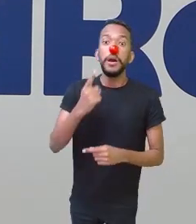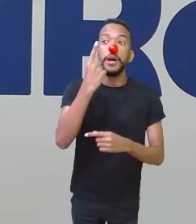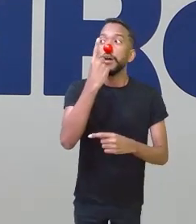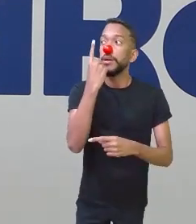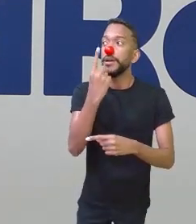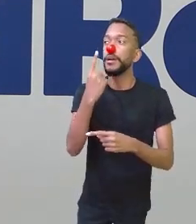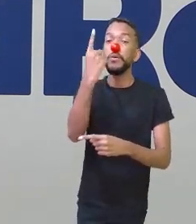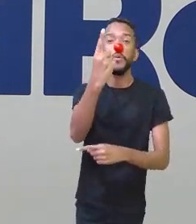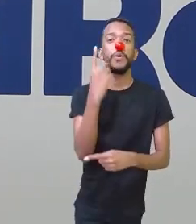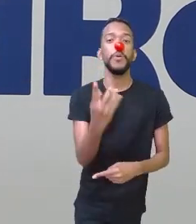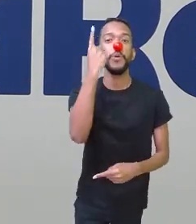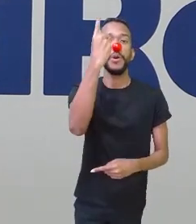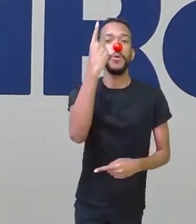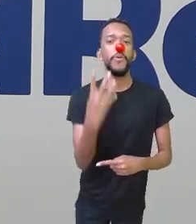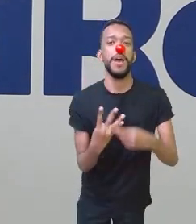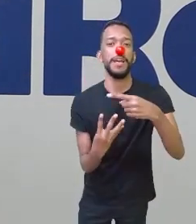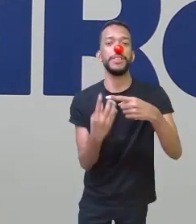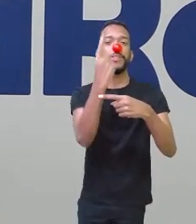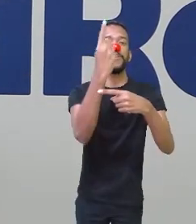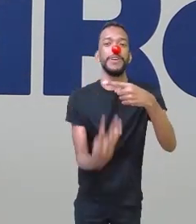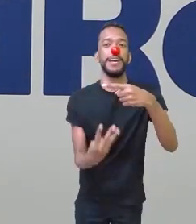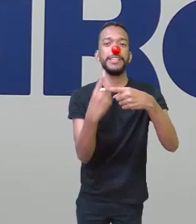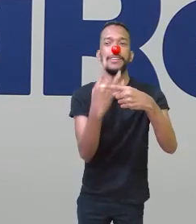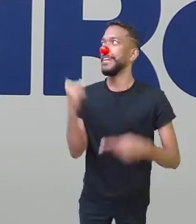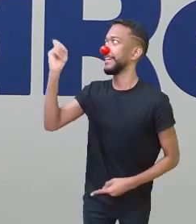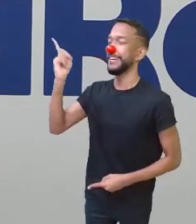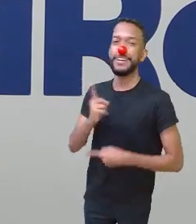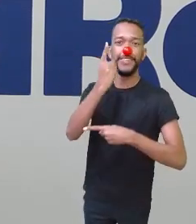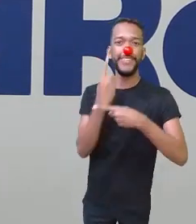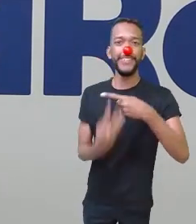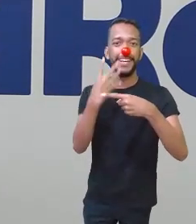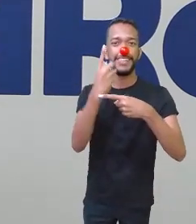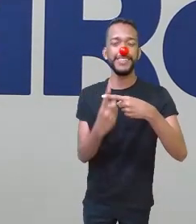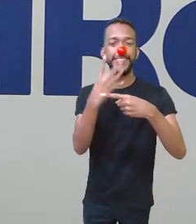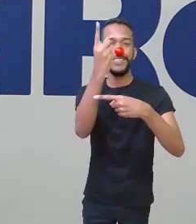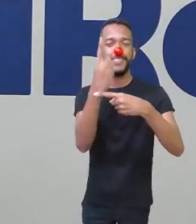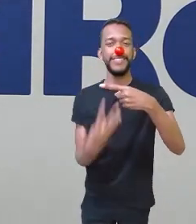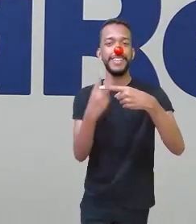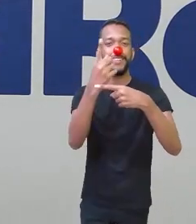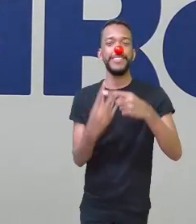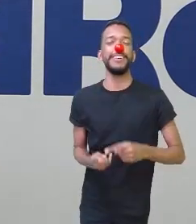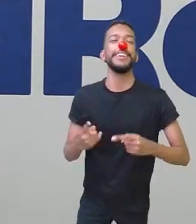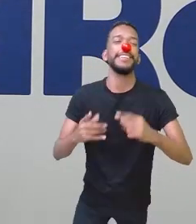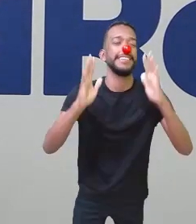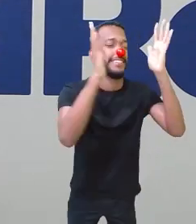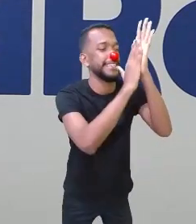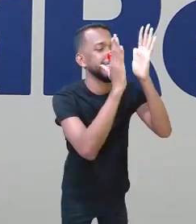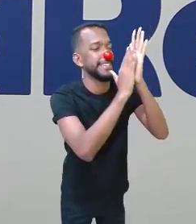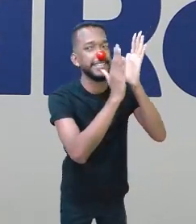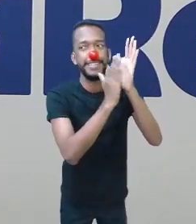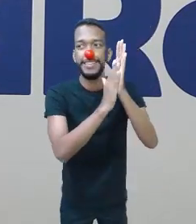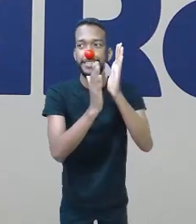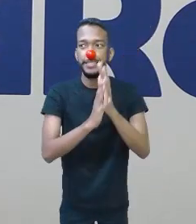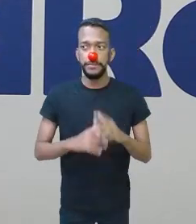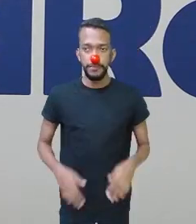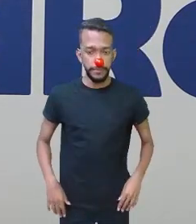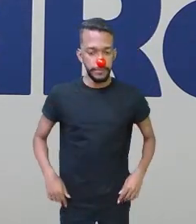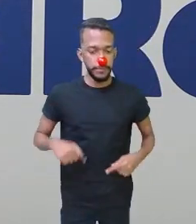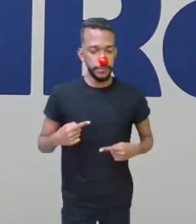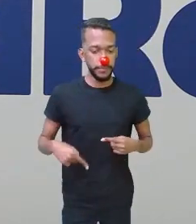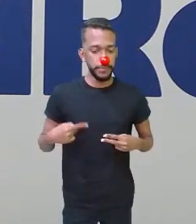Olha. 4, olha aí. 1/4. 1/4. Ei, acertei. Depois de